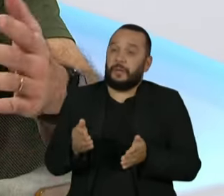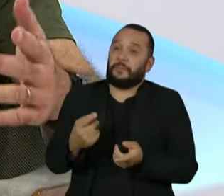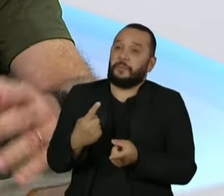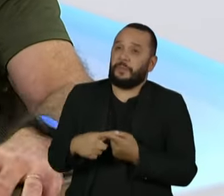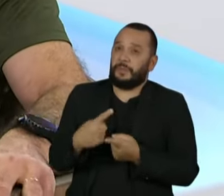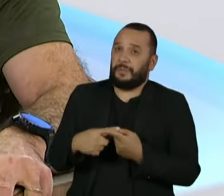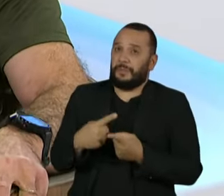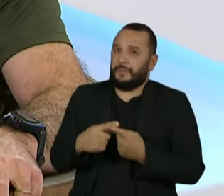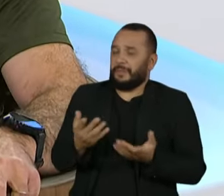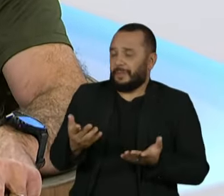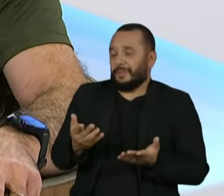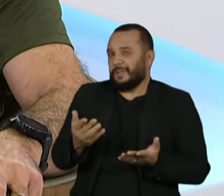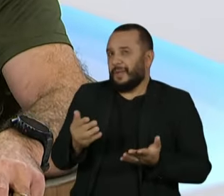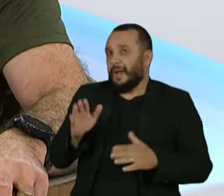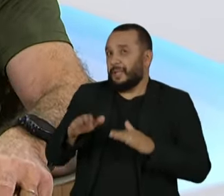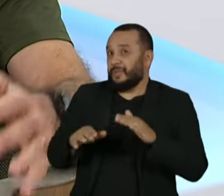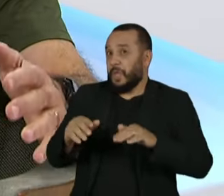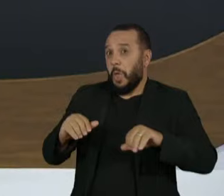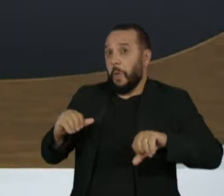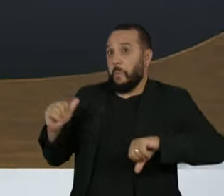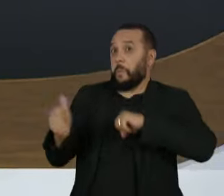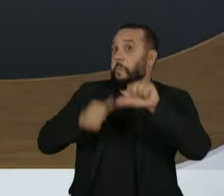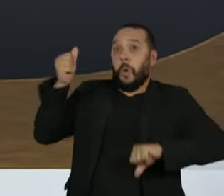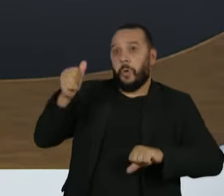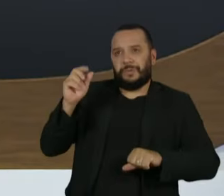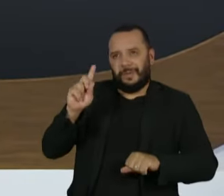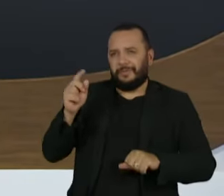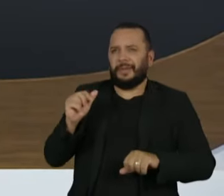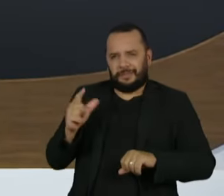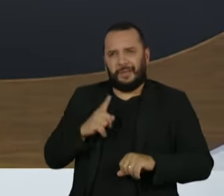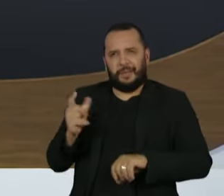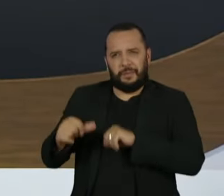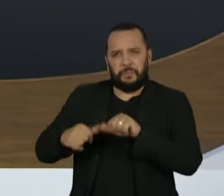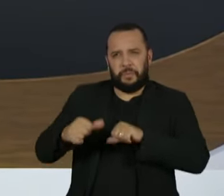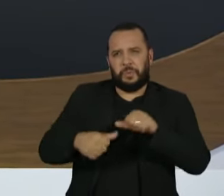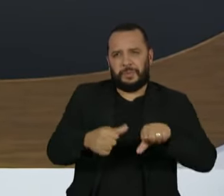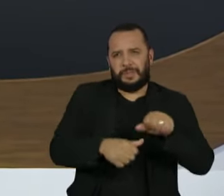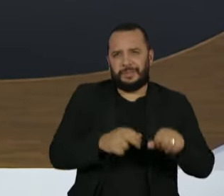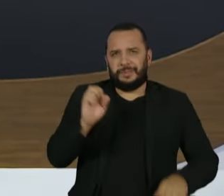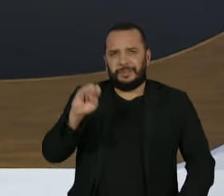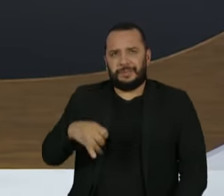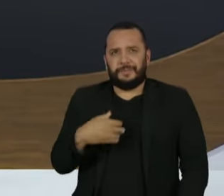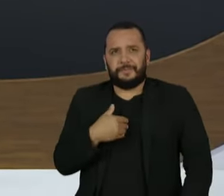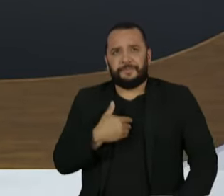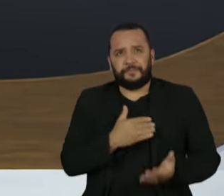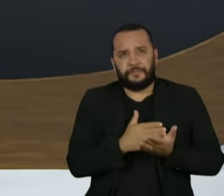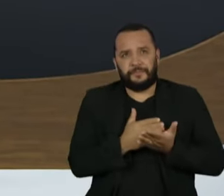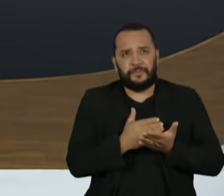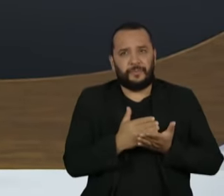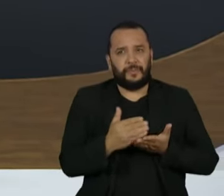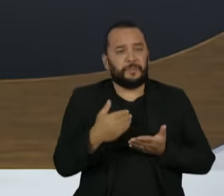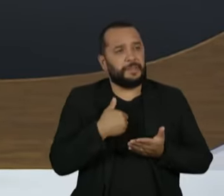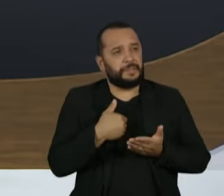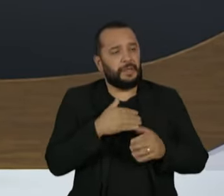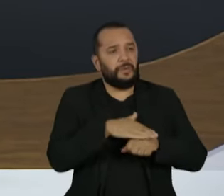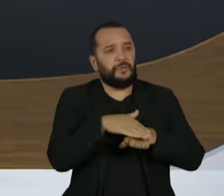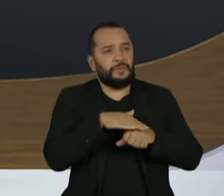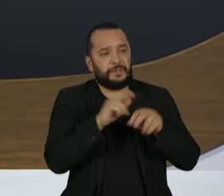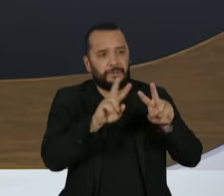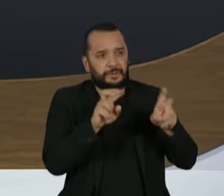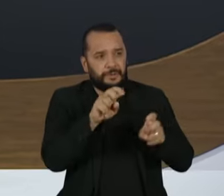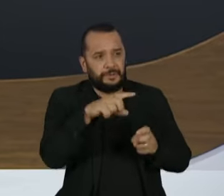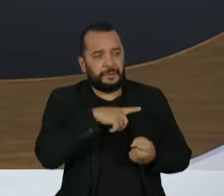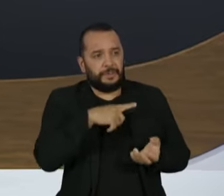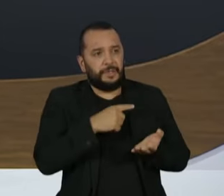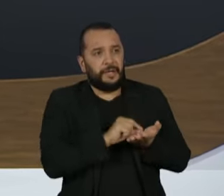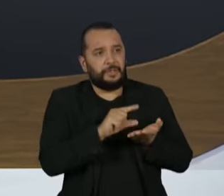certo aqui de certa forma não tenha mudado tanto prazer estar aqui então vamos tentar começar a arranhar essas questões né no